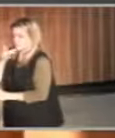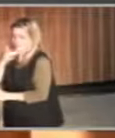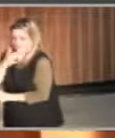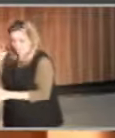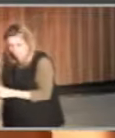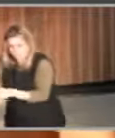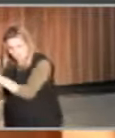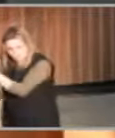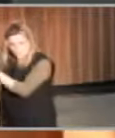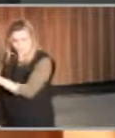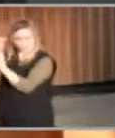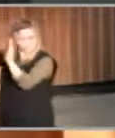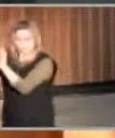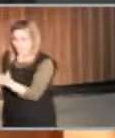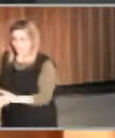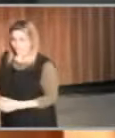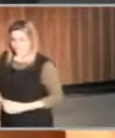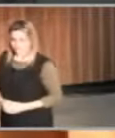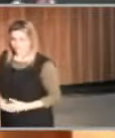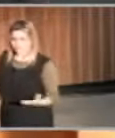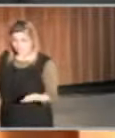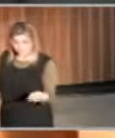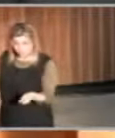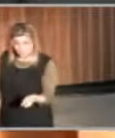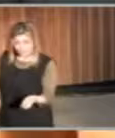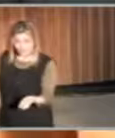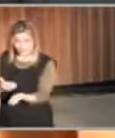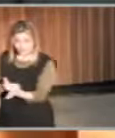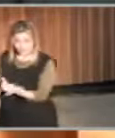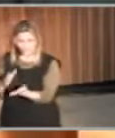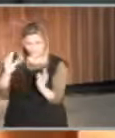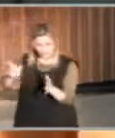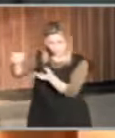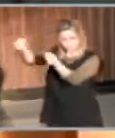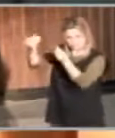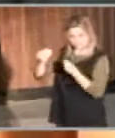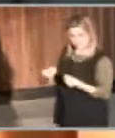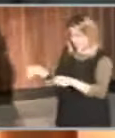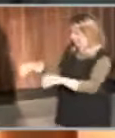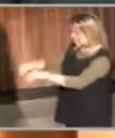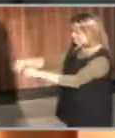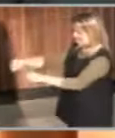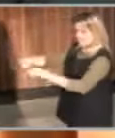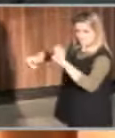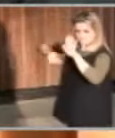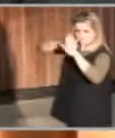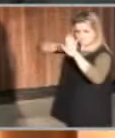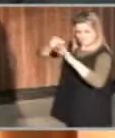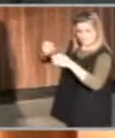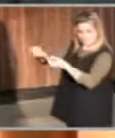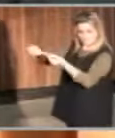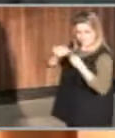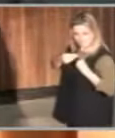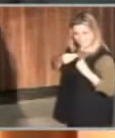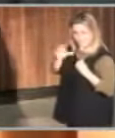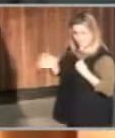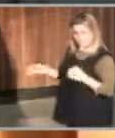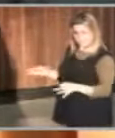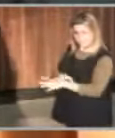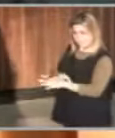e agora eles entraram na terra prometida eles tinham as terras eles